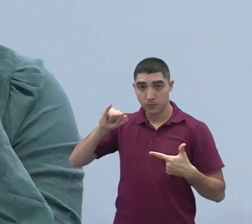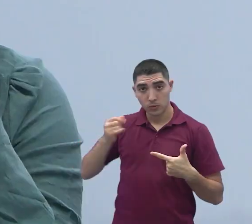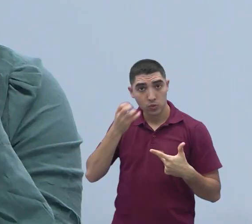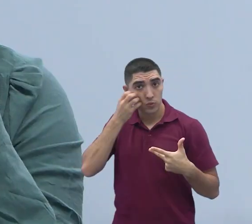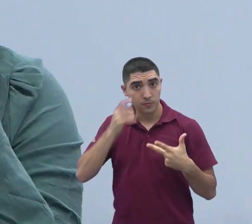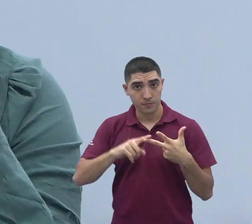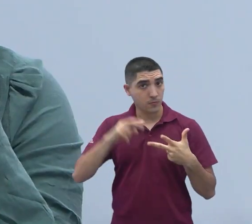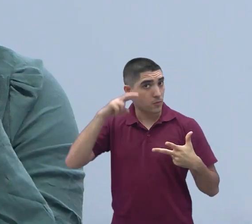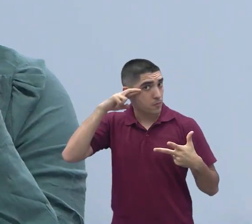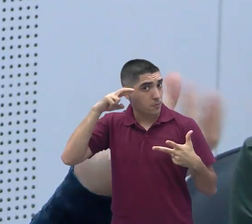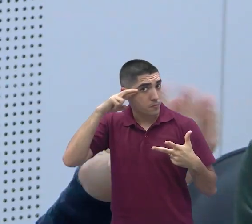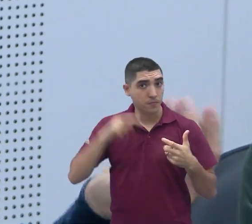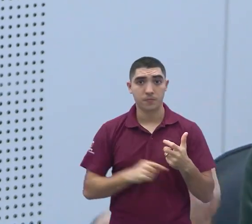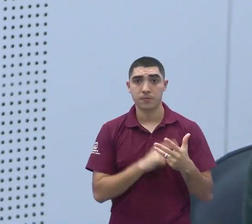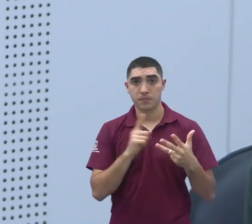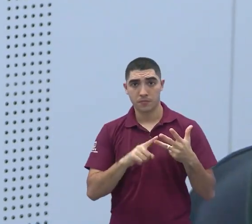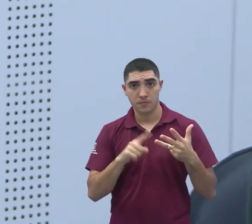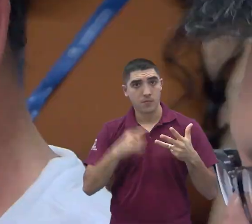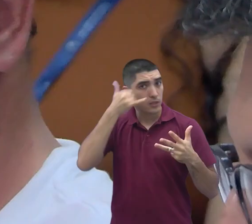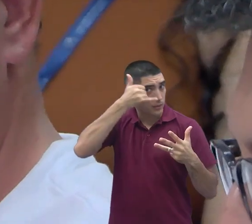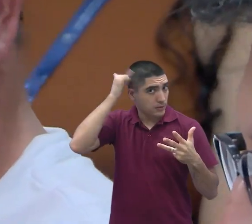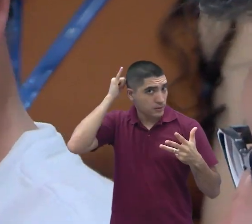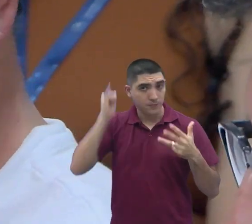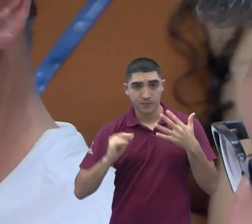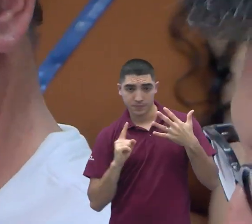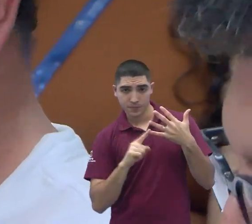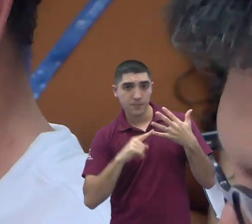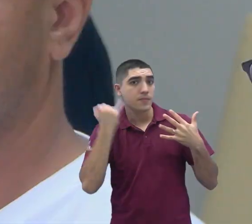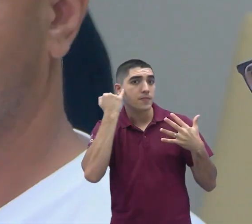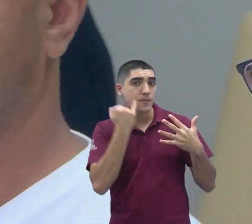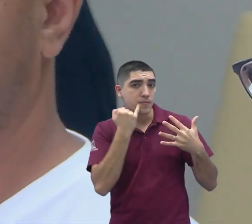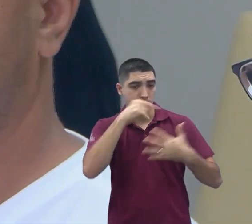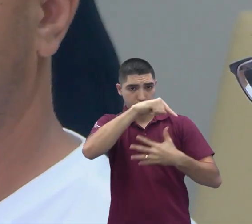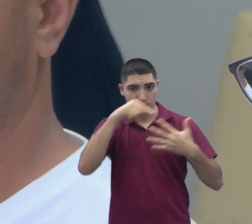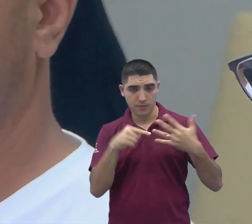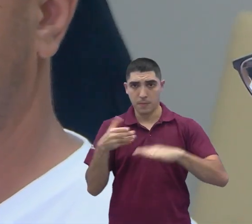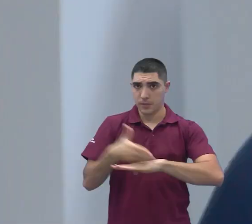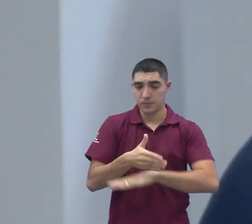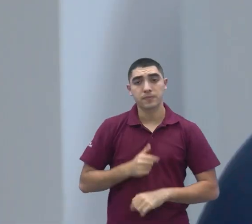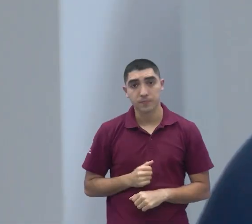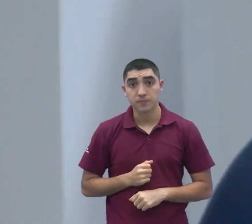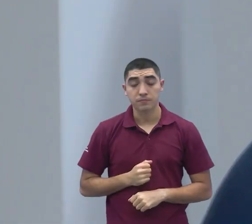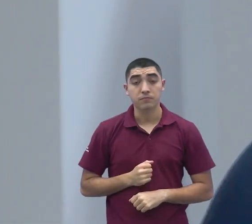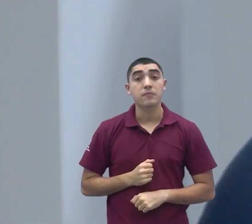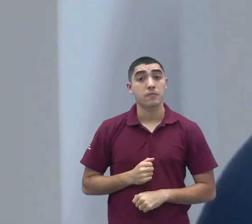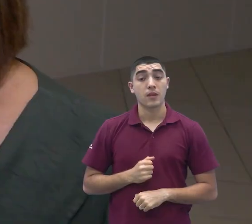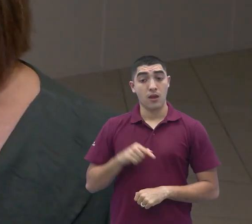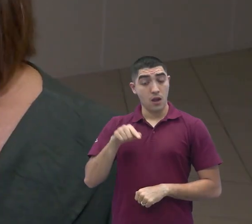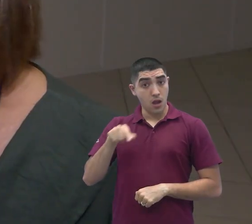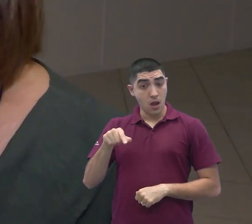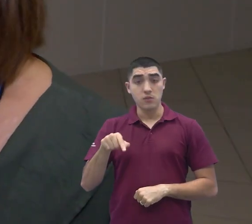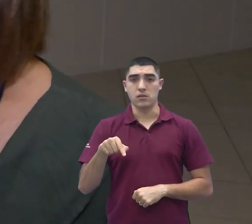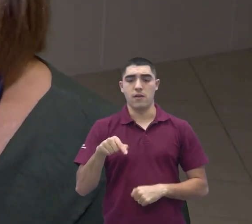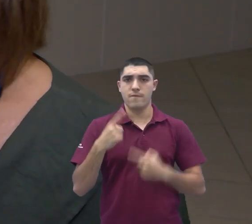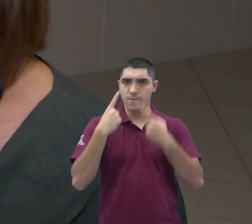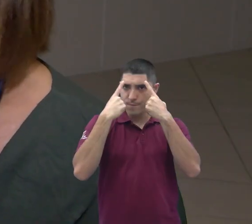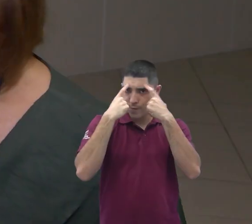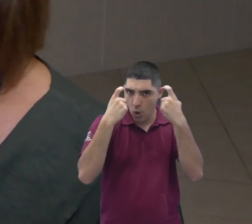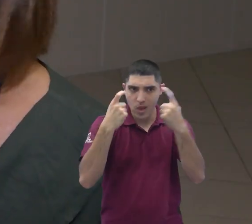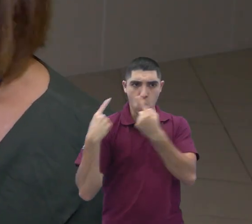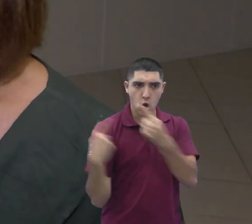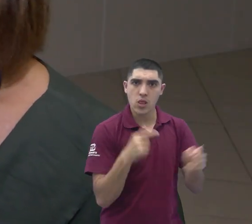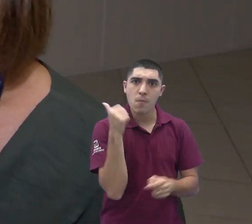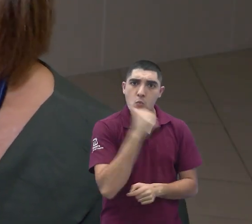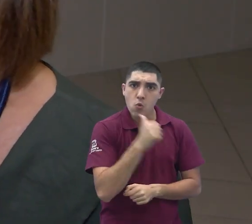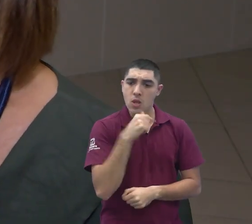encontro: Amélia Naomi, Juliana Fraga, Rogério da Cazem, Sidney Campos e Zé Luiz. Combater a